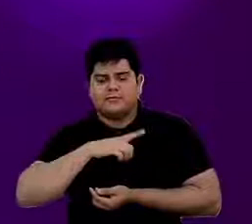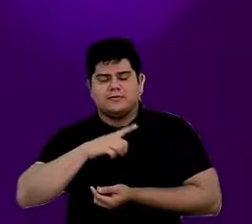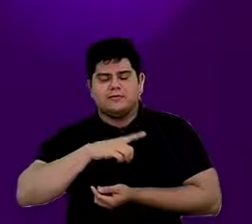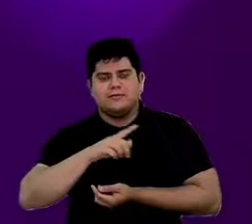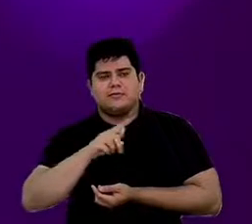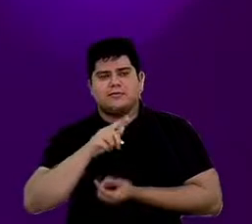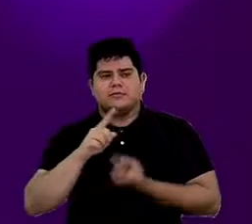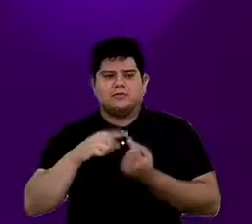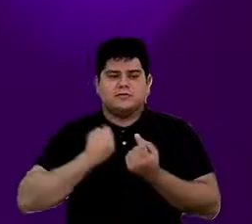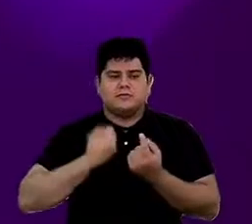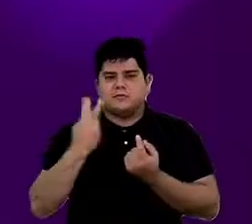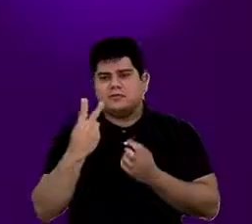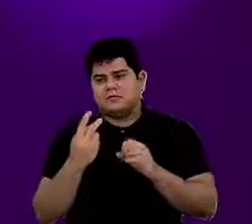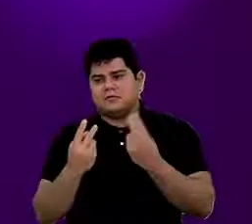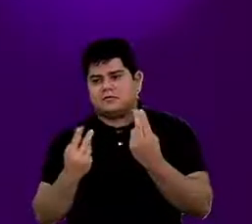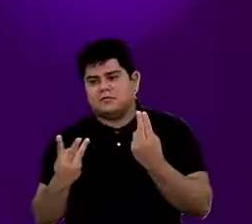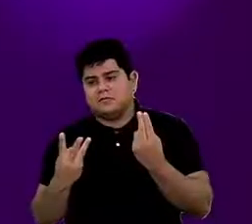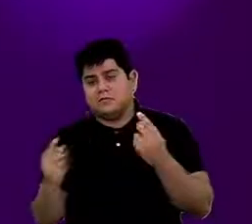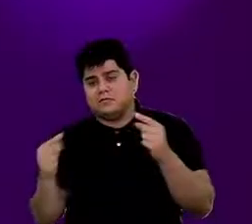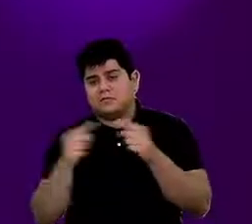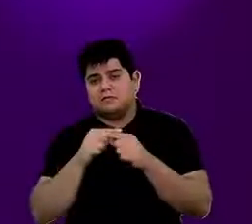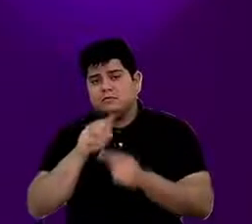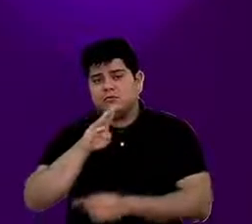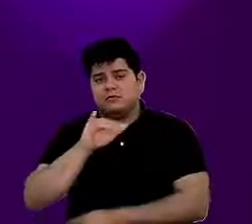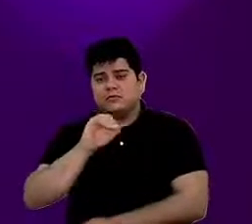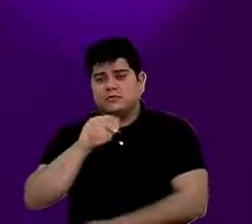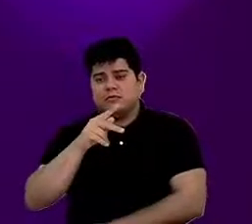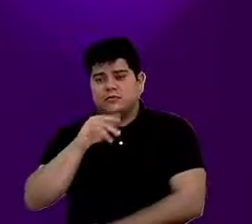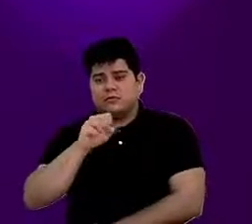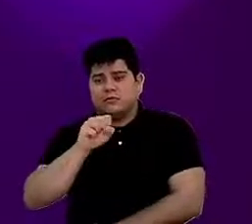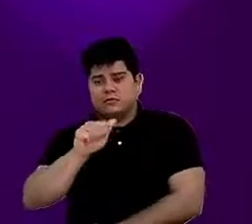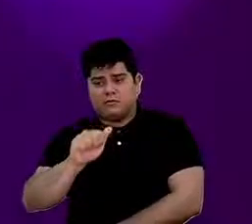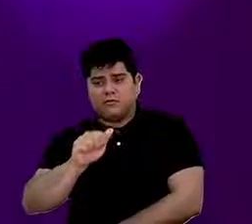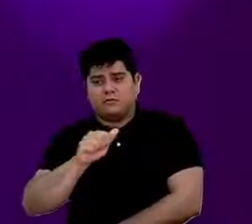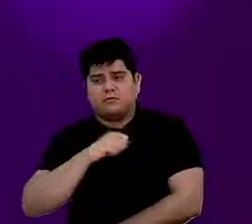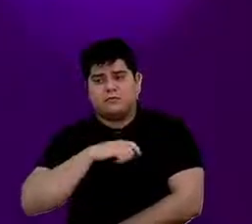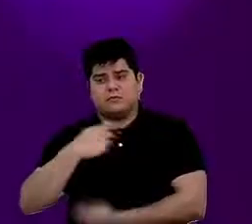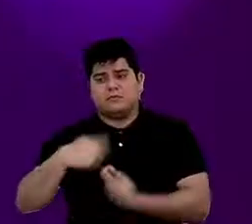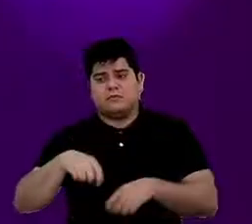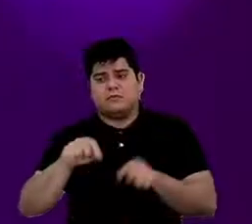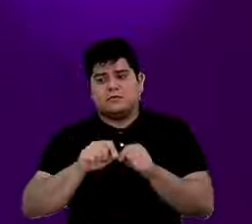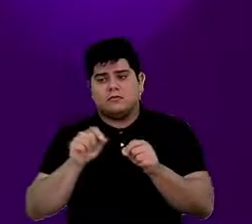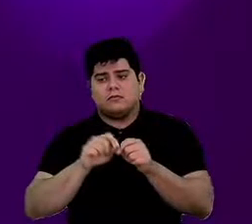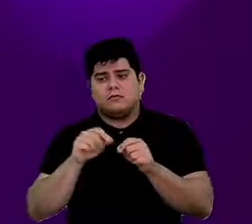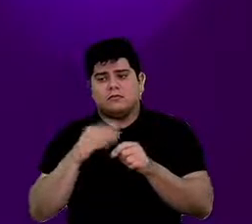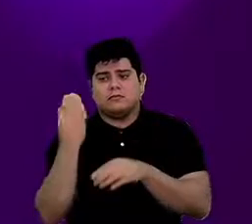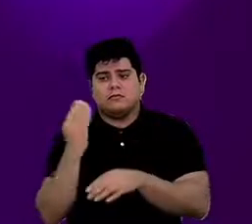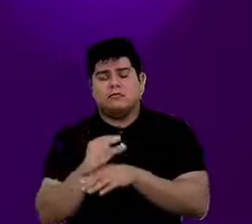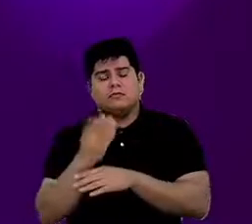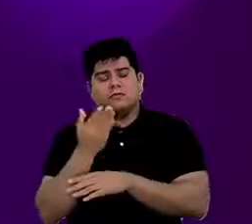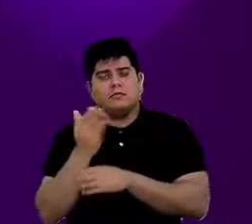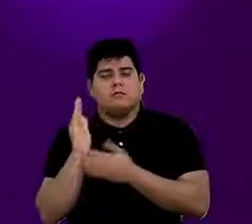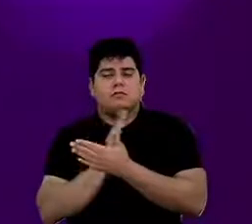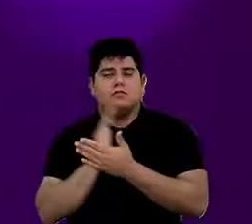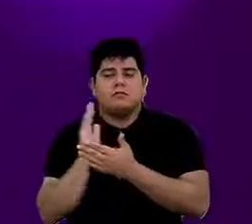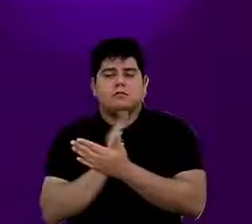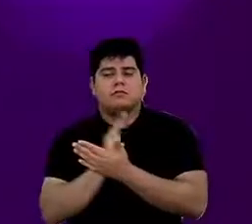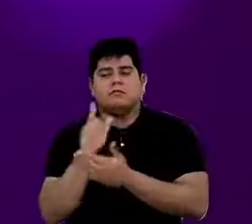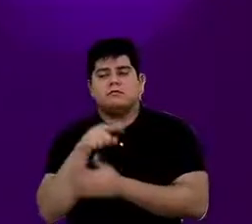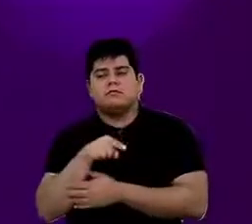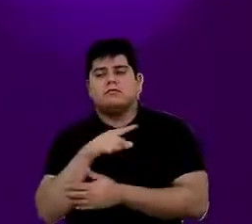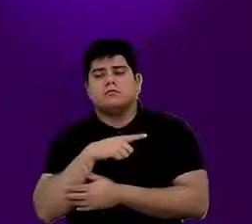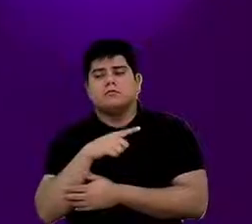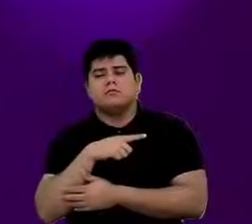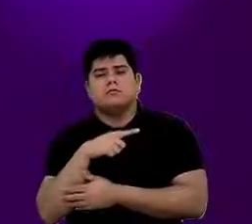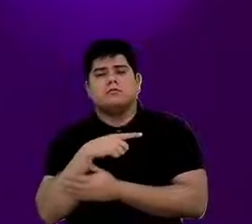3, equivale a uma biópsia cardíaca, não precisa fazer, né? A gente publicou aqui alguns relatos de casos, esse é